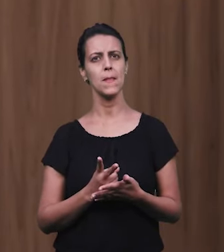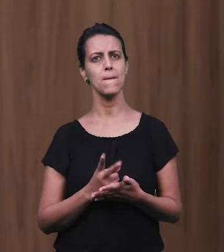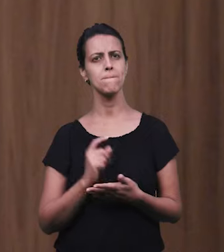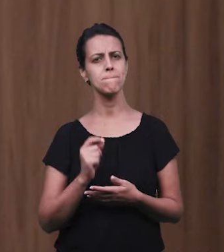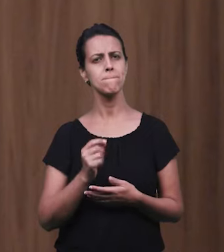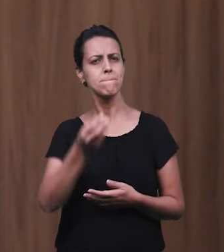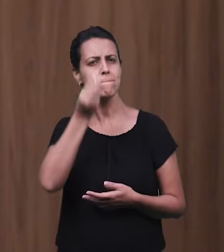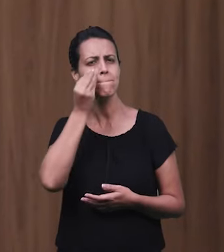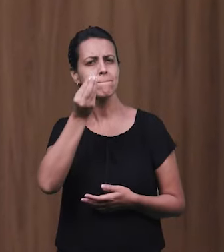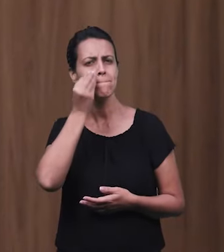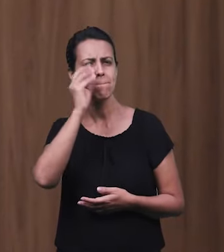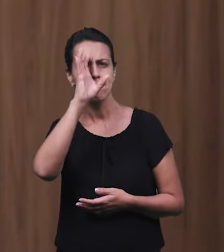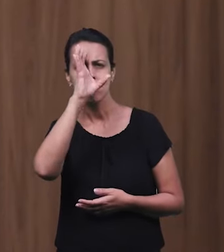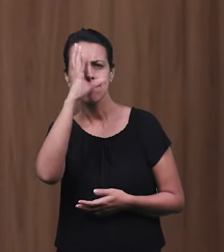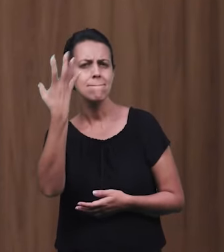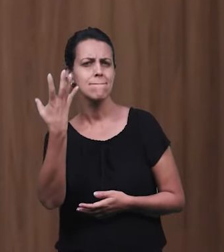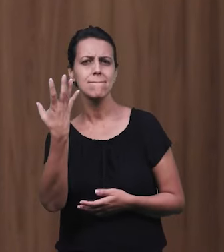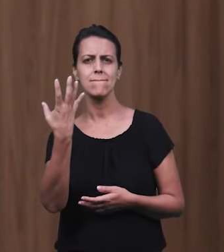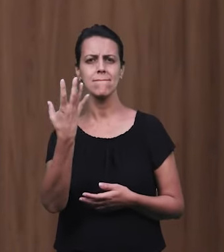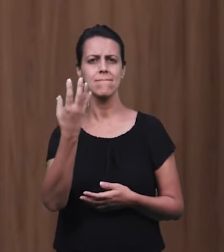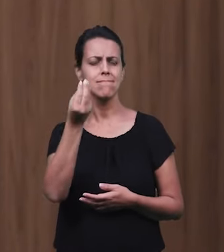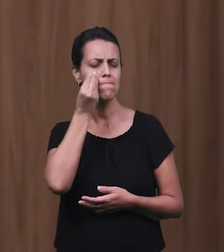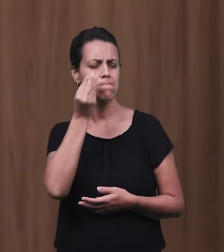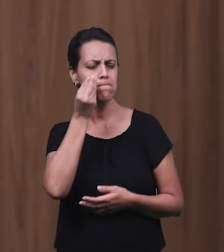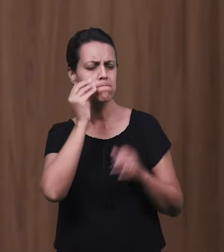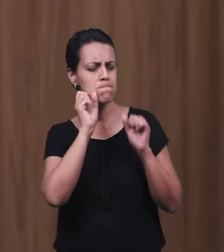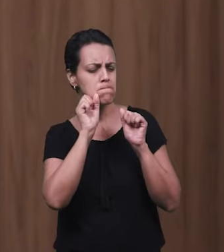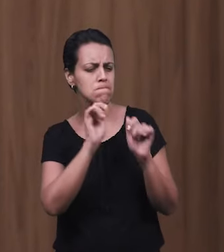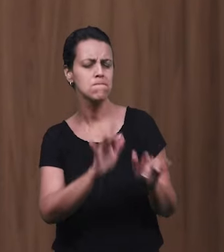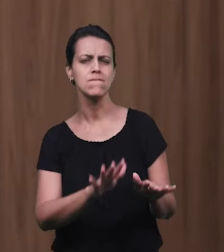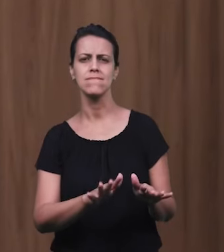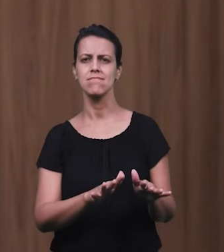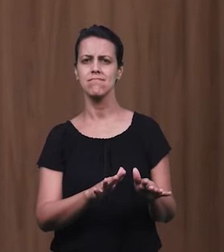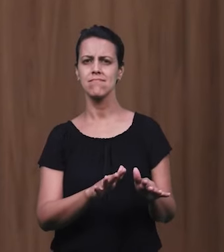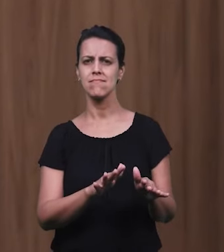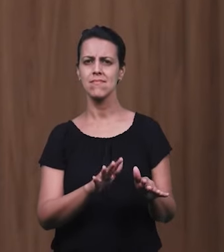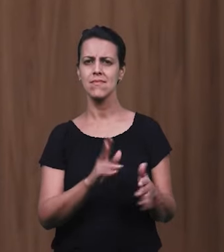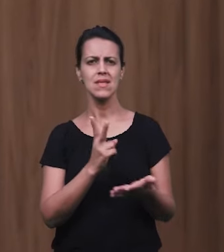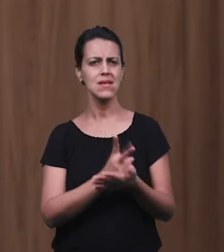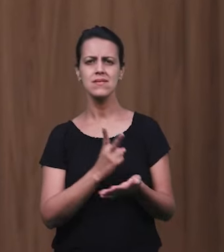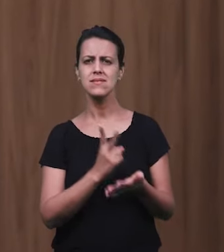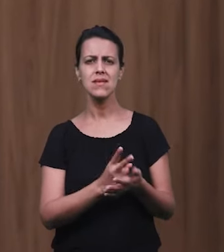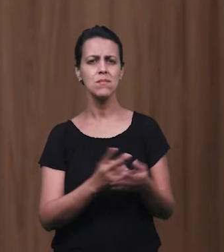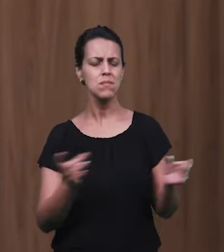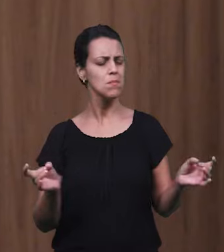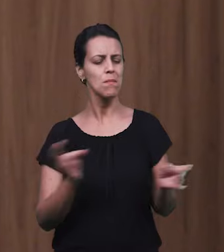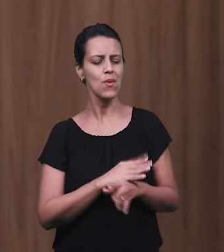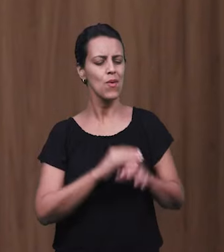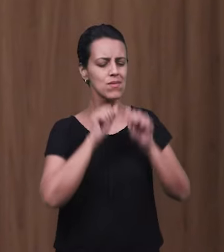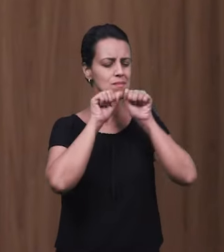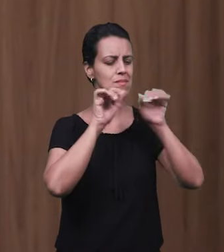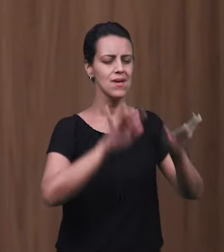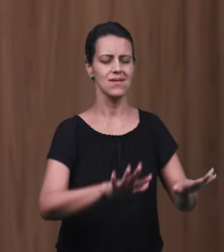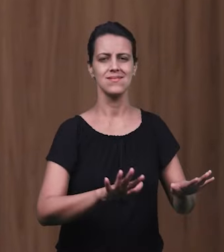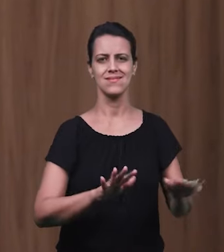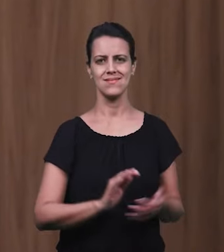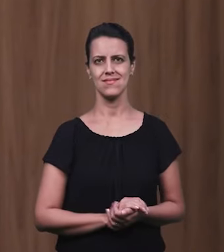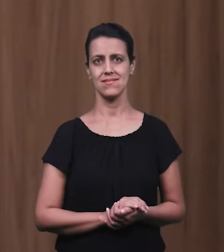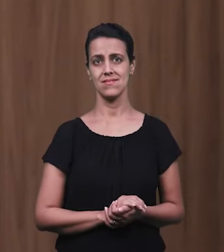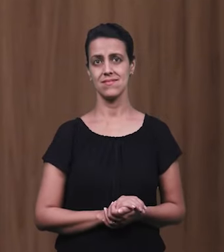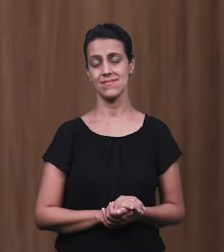uma solução, uma bênção, sempre à disposição de abençoar o homem. Então, os que se